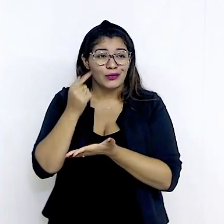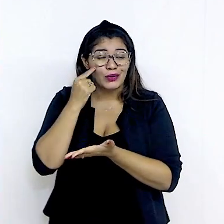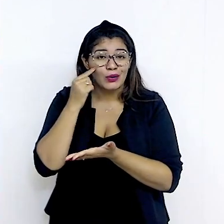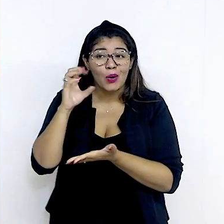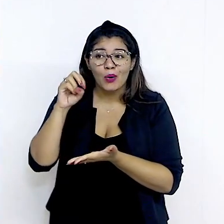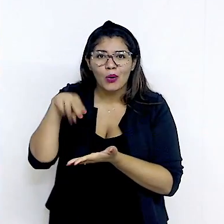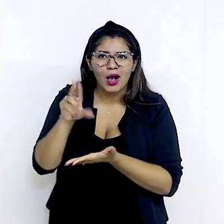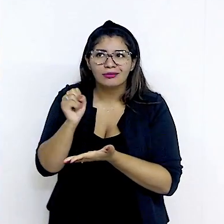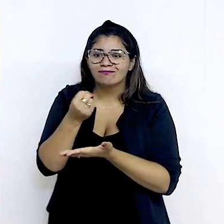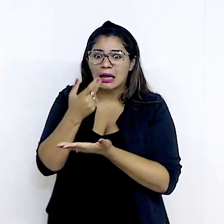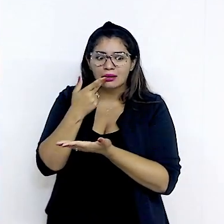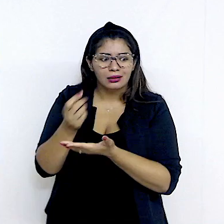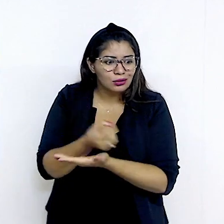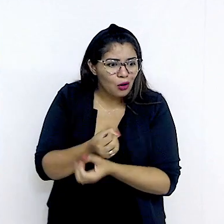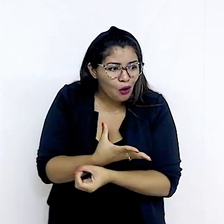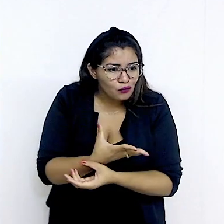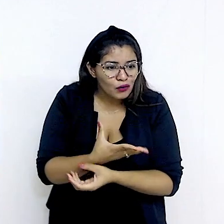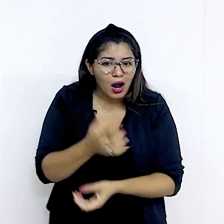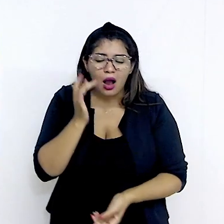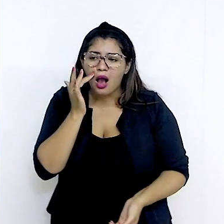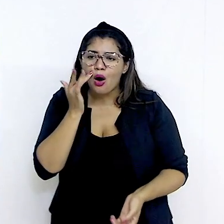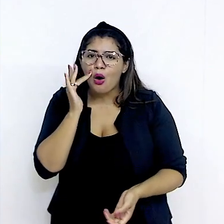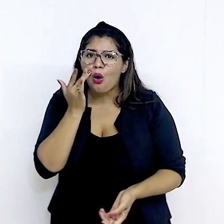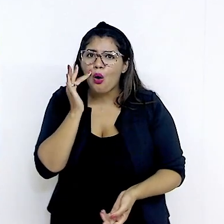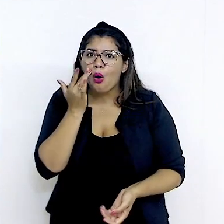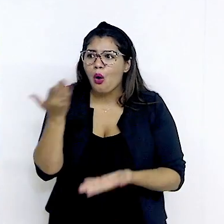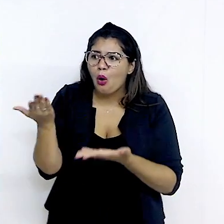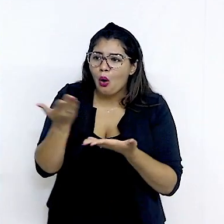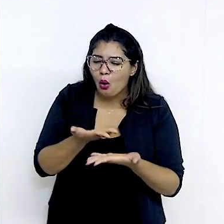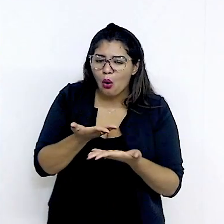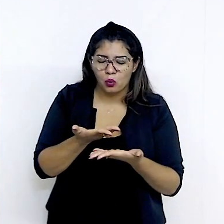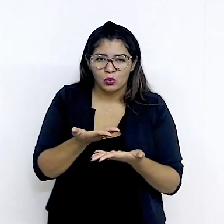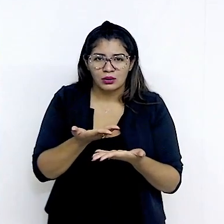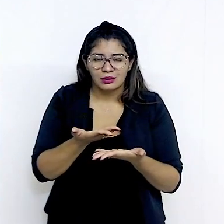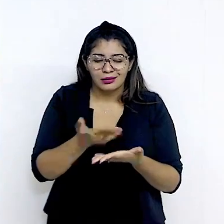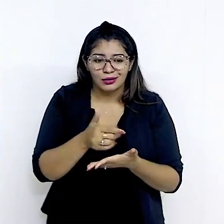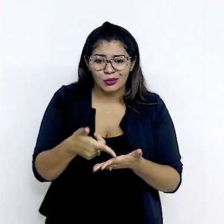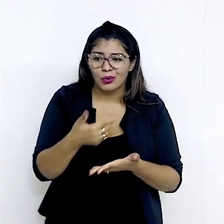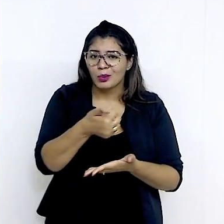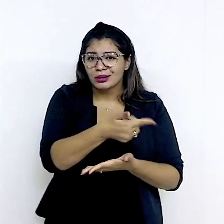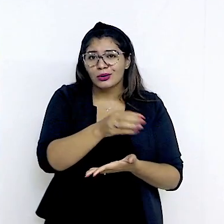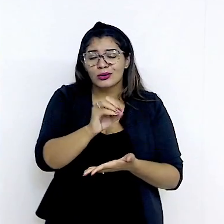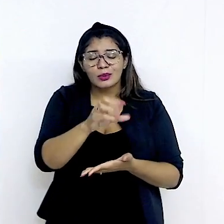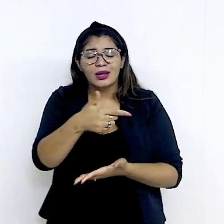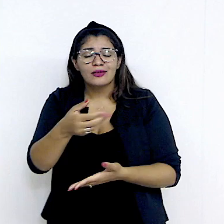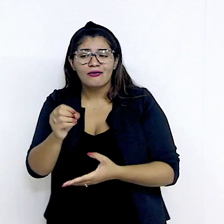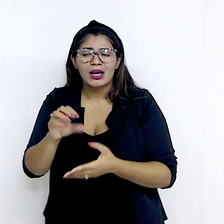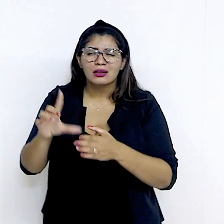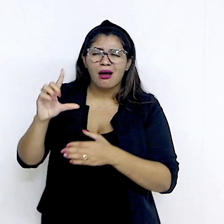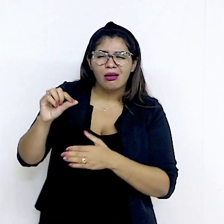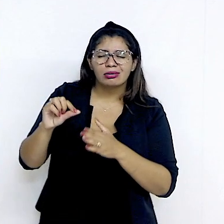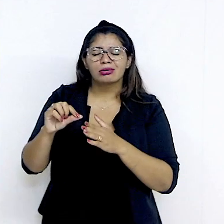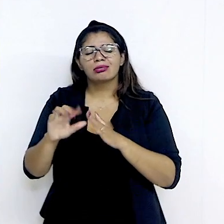é uma novidade. O ouro já esteve presente no comércio em 2020, mas ainda tinha uma presença pequena